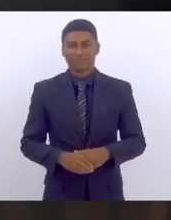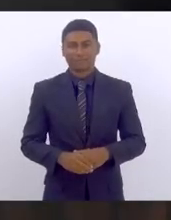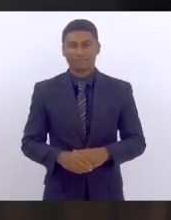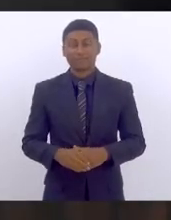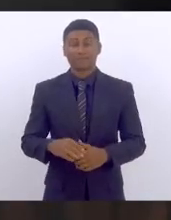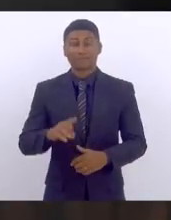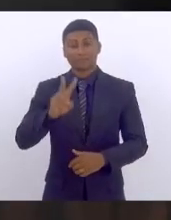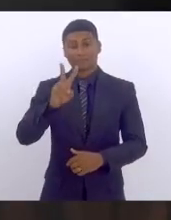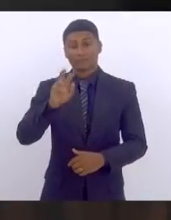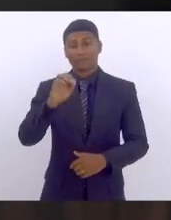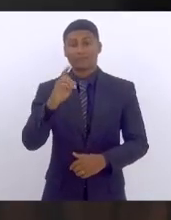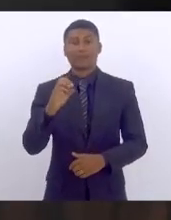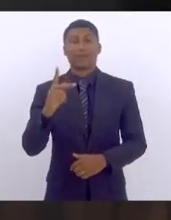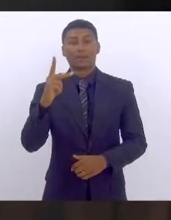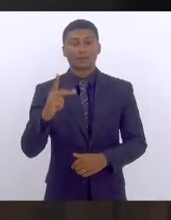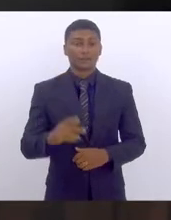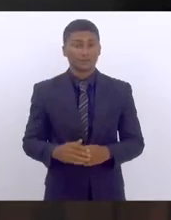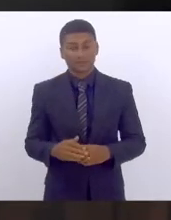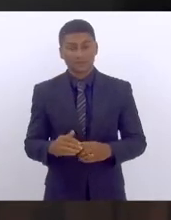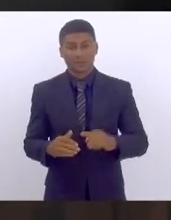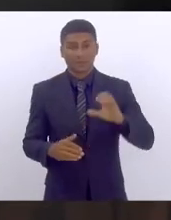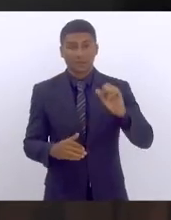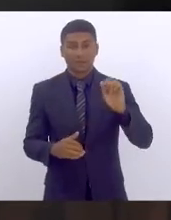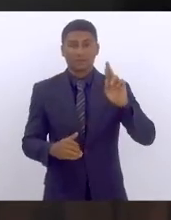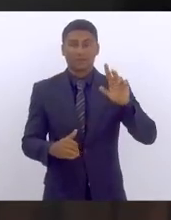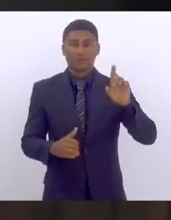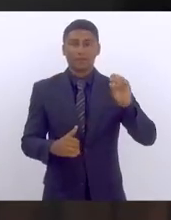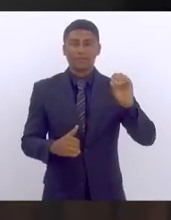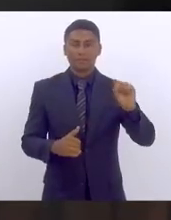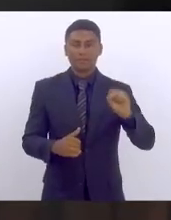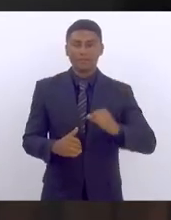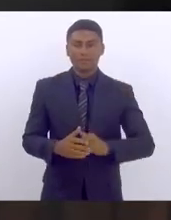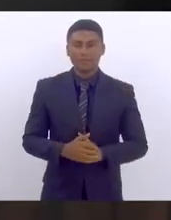Valdeque Carneiro, deputado Carlos Macedo,